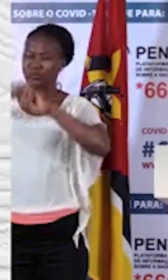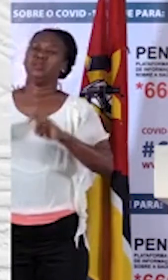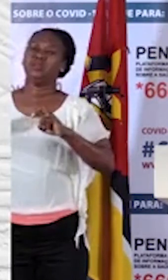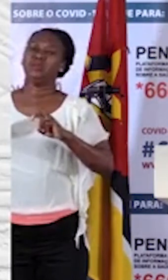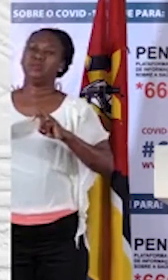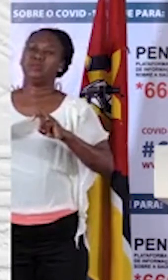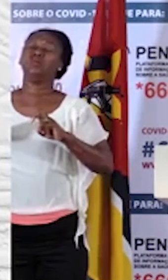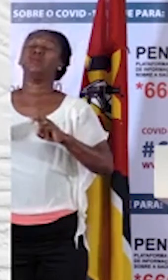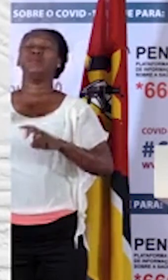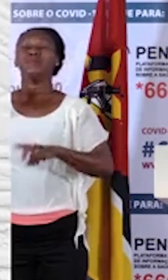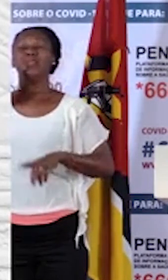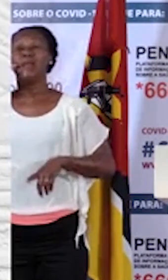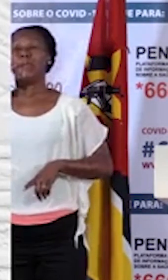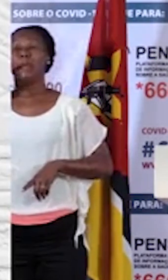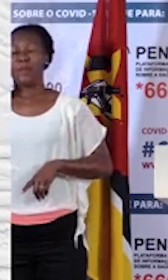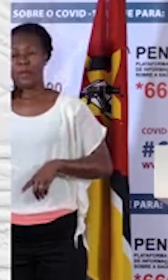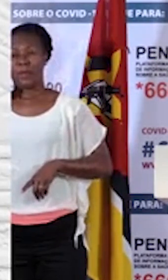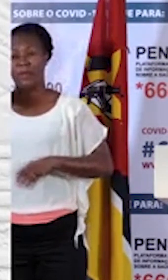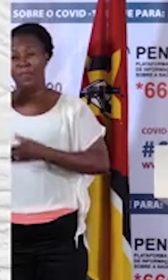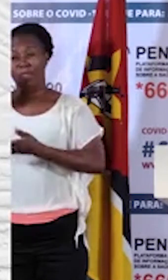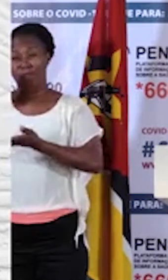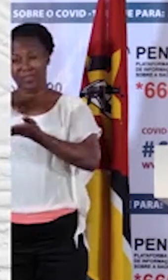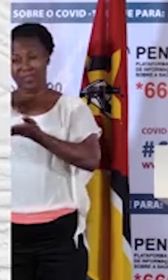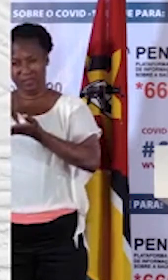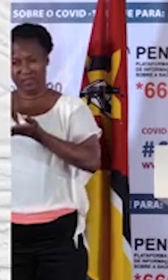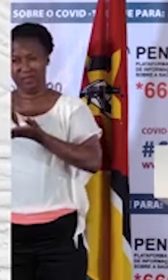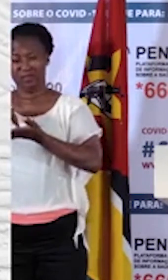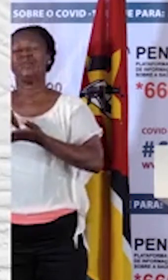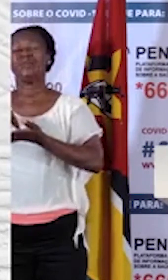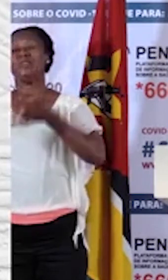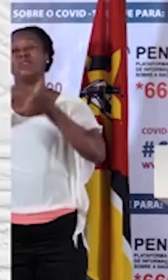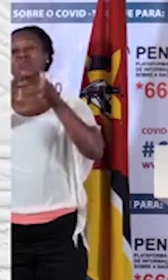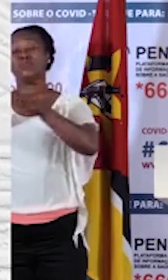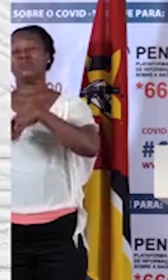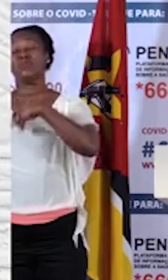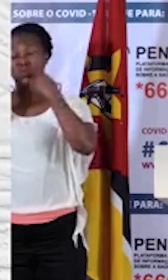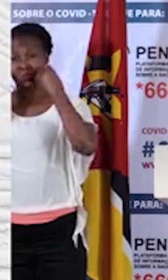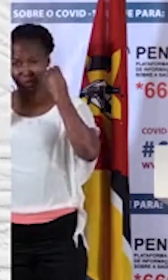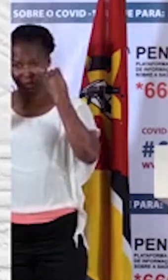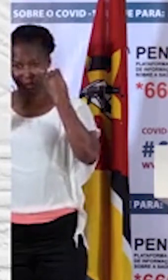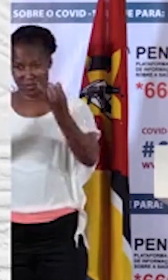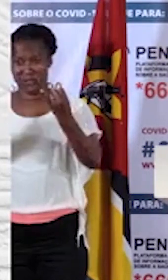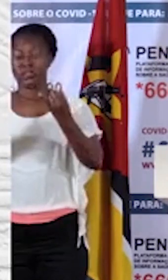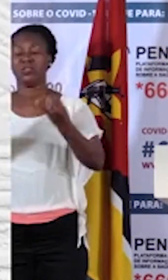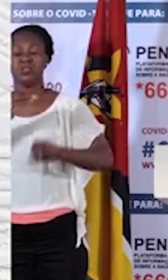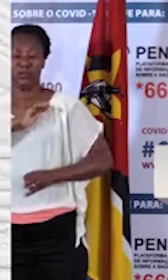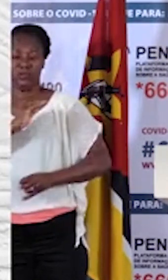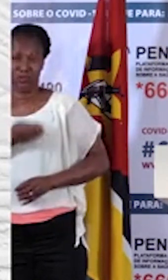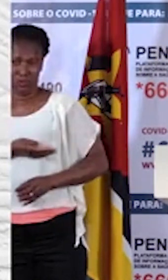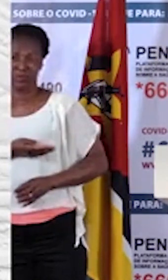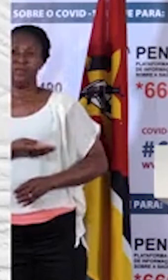Ainda em Cabo Delgado, da cidade de Pemba, temos 6 indivíduos do sexo feminino e,